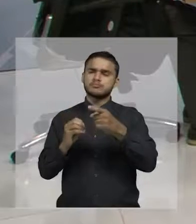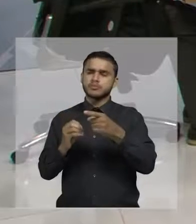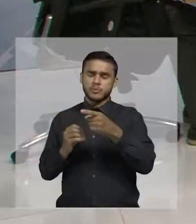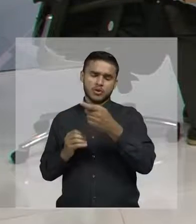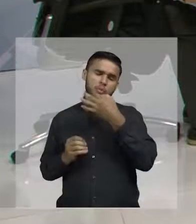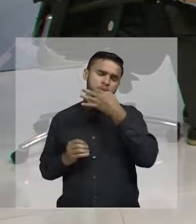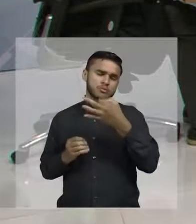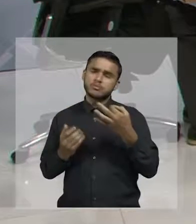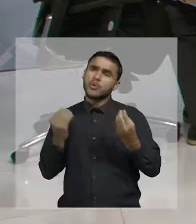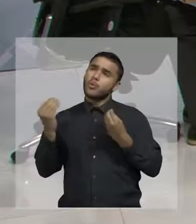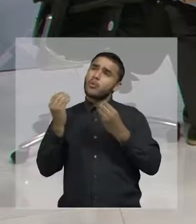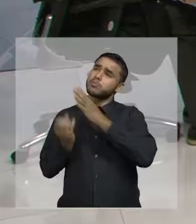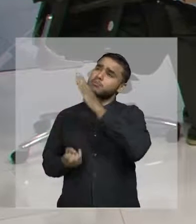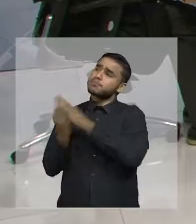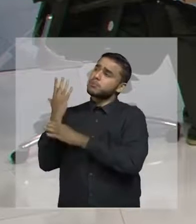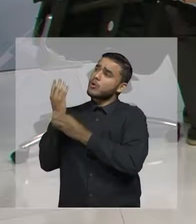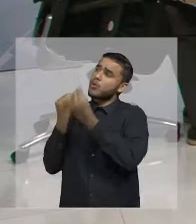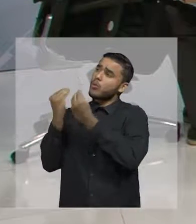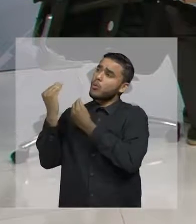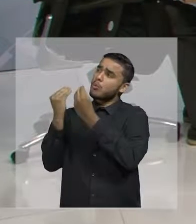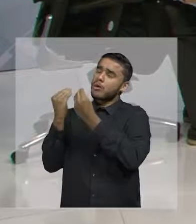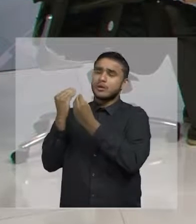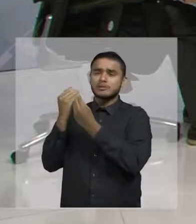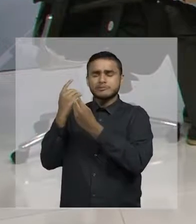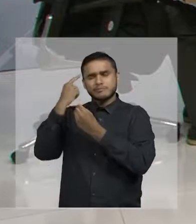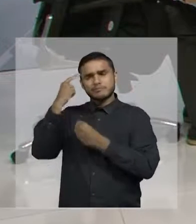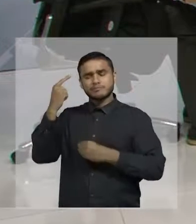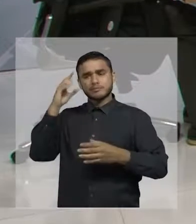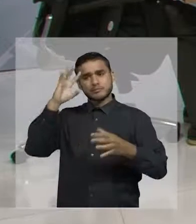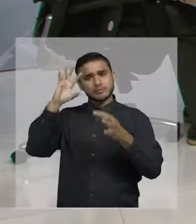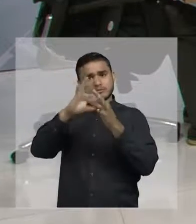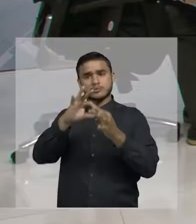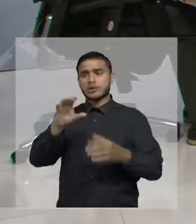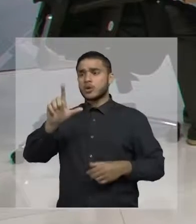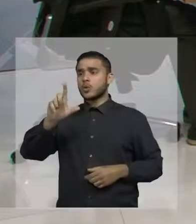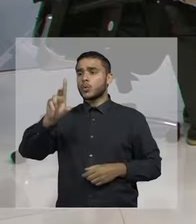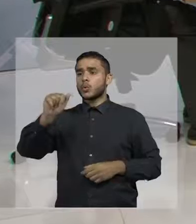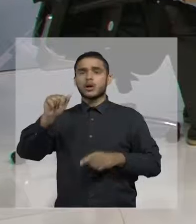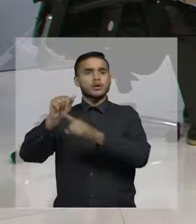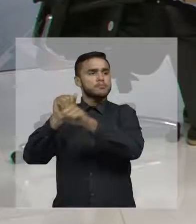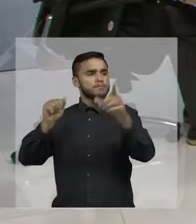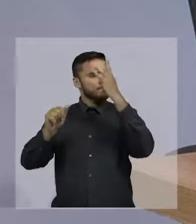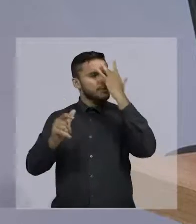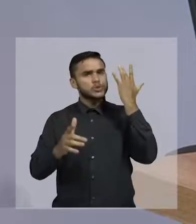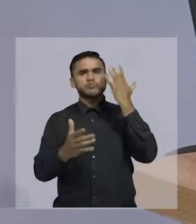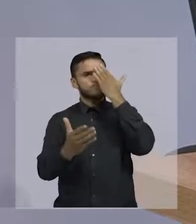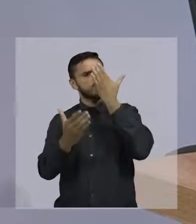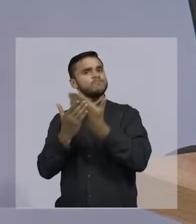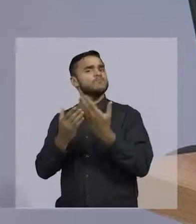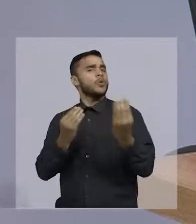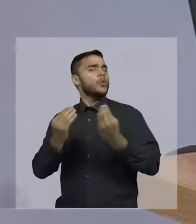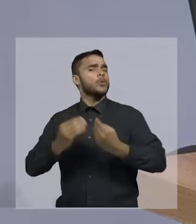Qual é a gênese dessa fidelização entre o Lula e o seu eleitor?